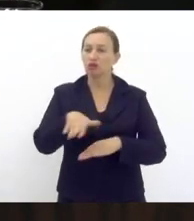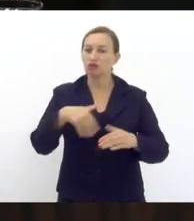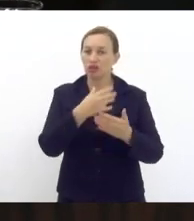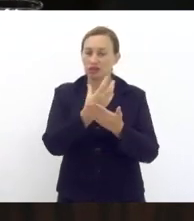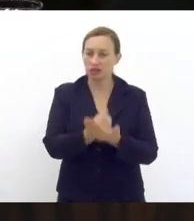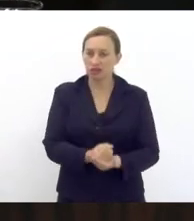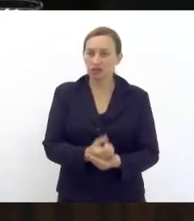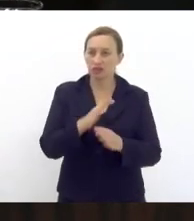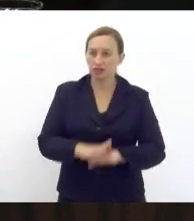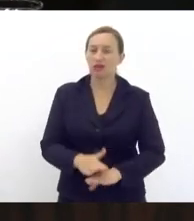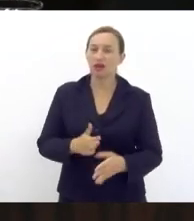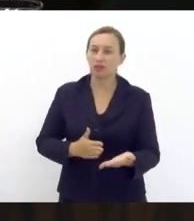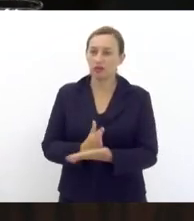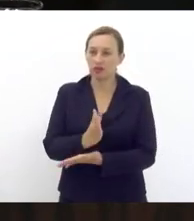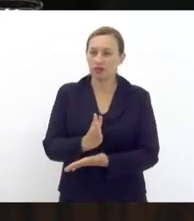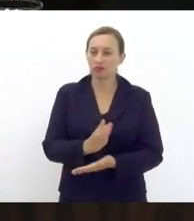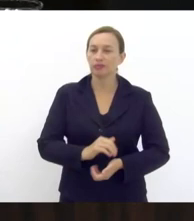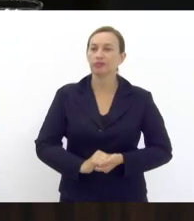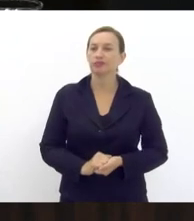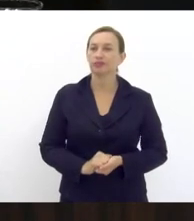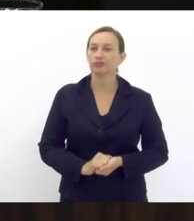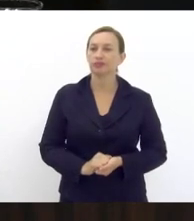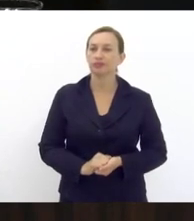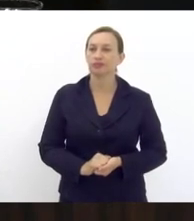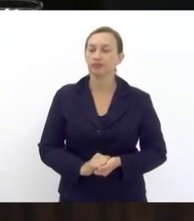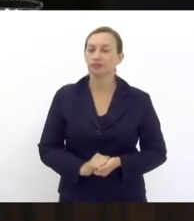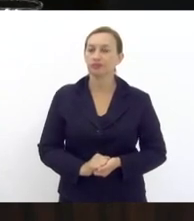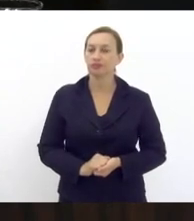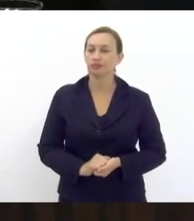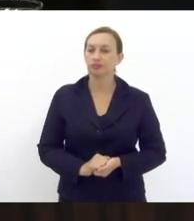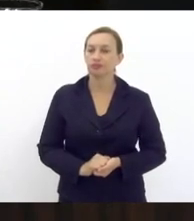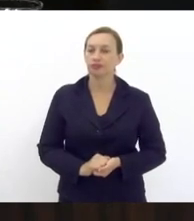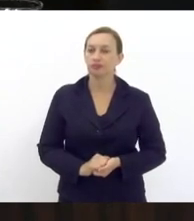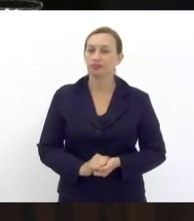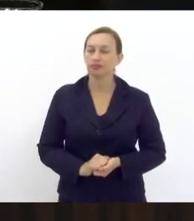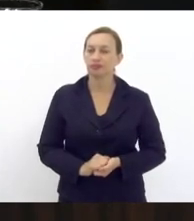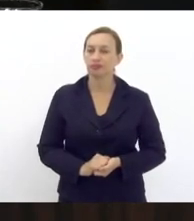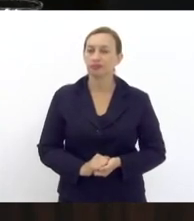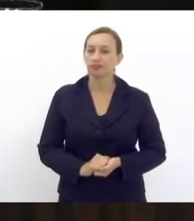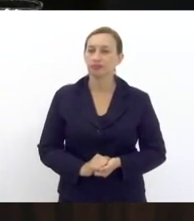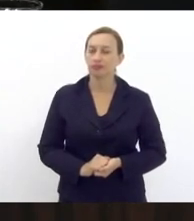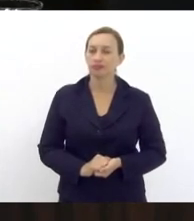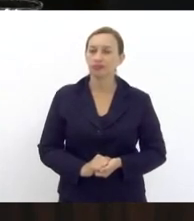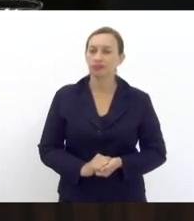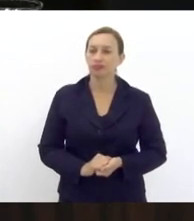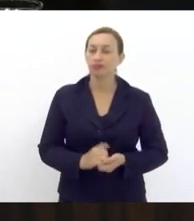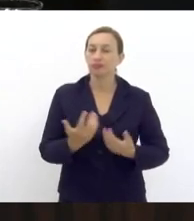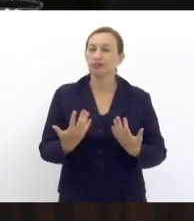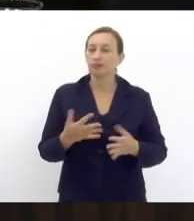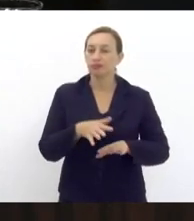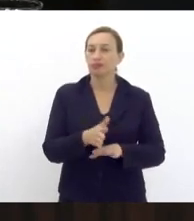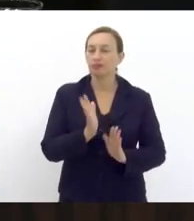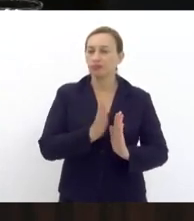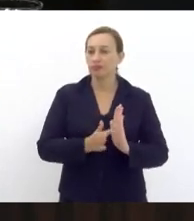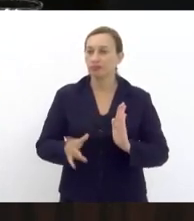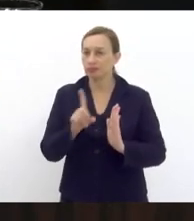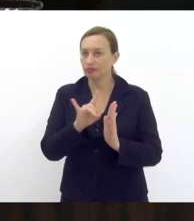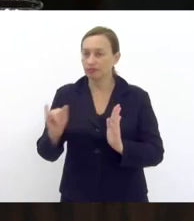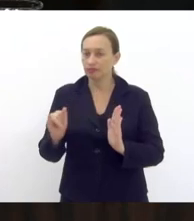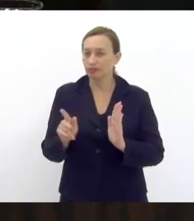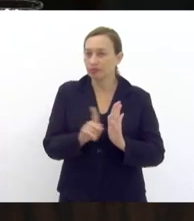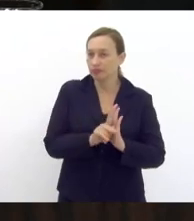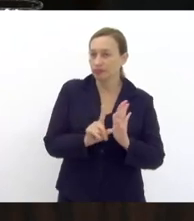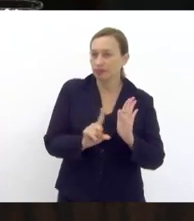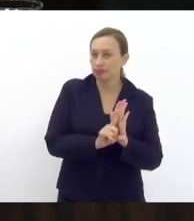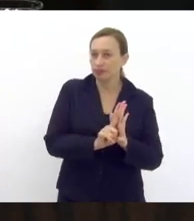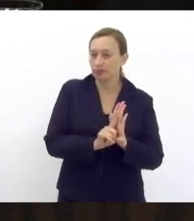aprovam. Aprovado. Em cima. Requeiro a inclusão da ordem do dia do projeto